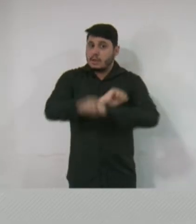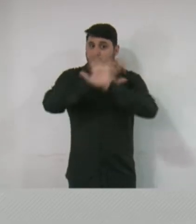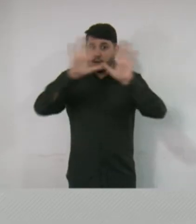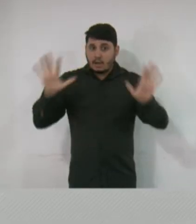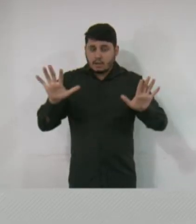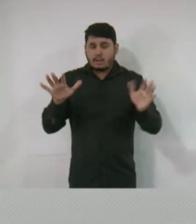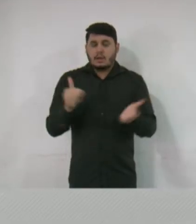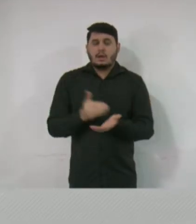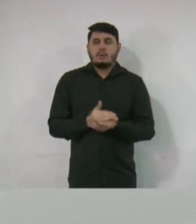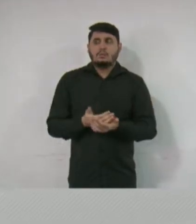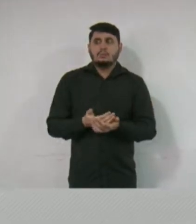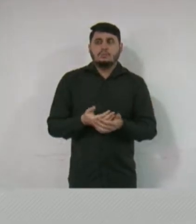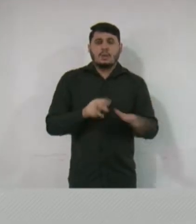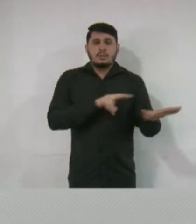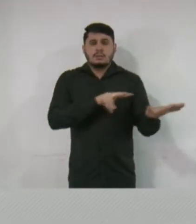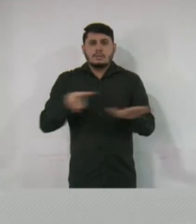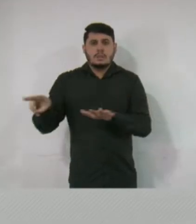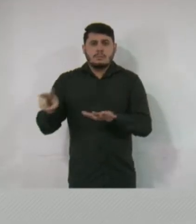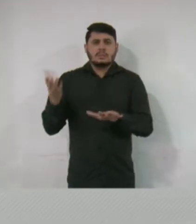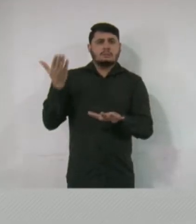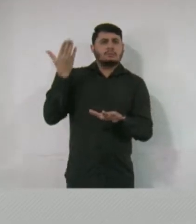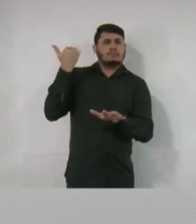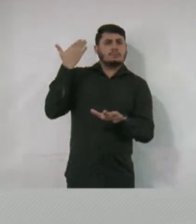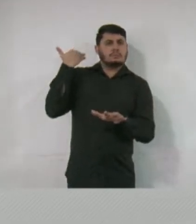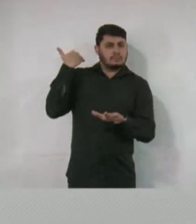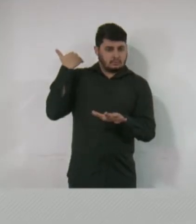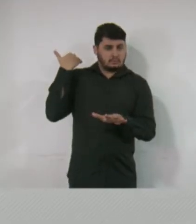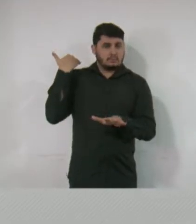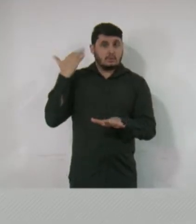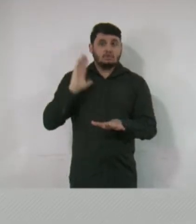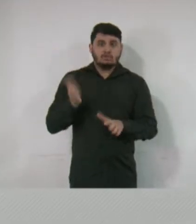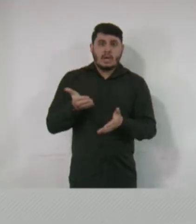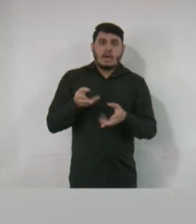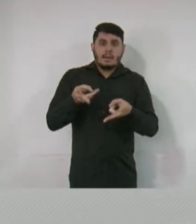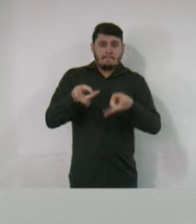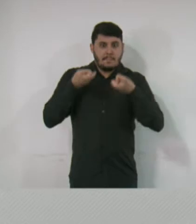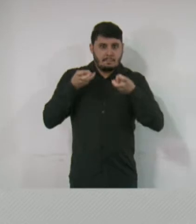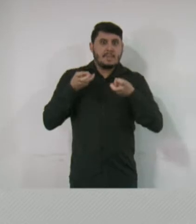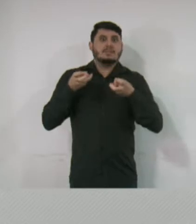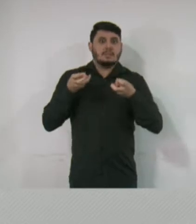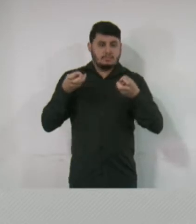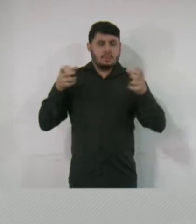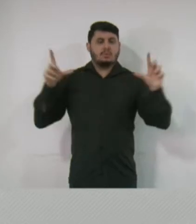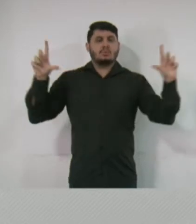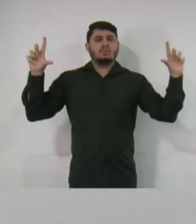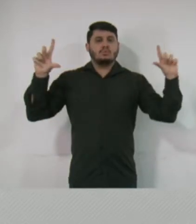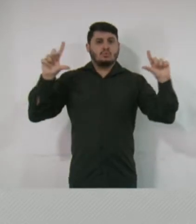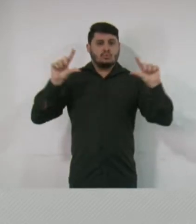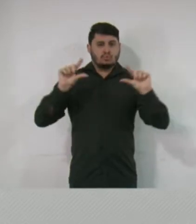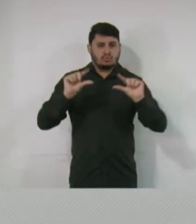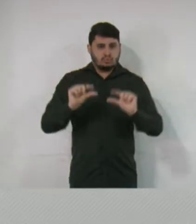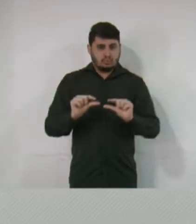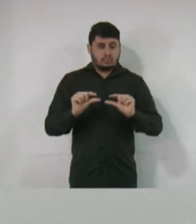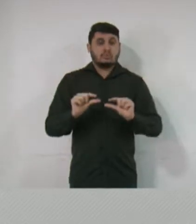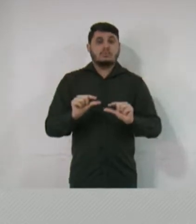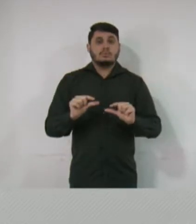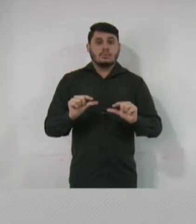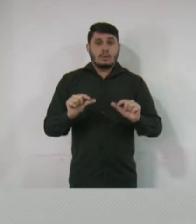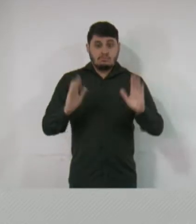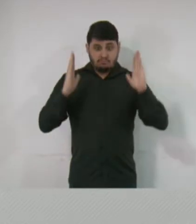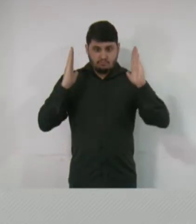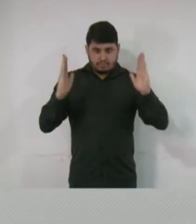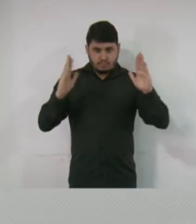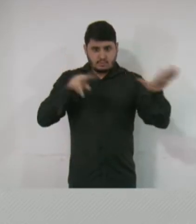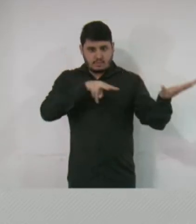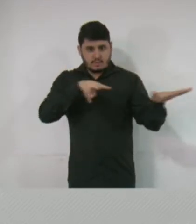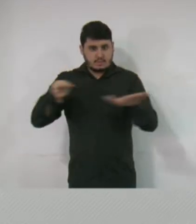semana 25 a gente vem observando esse fenômeno. Fica explícito aí quando a gente vê a semana 29. Atualmente estamos